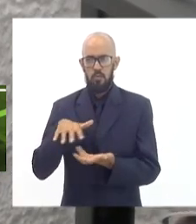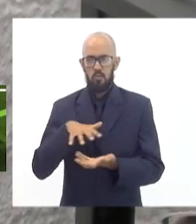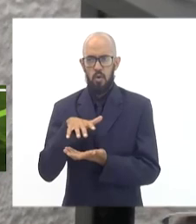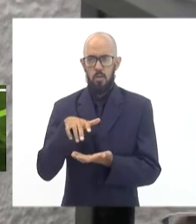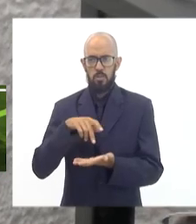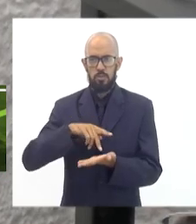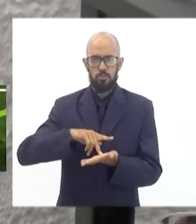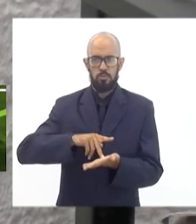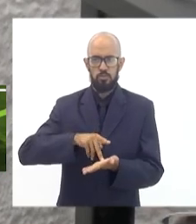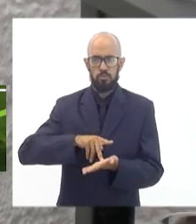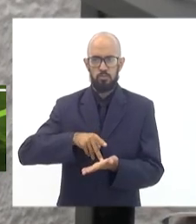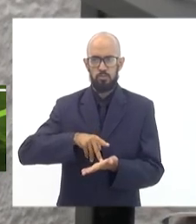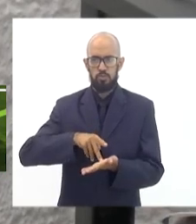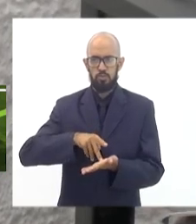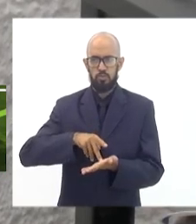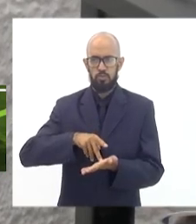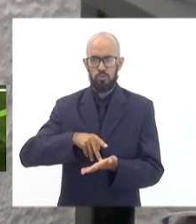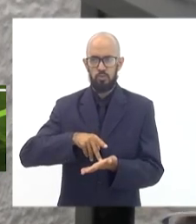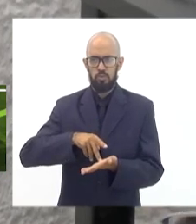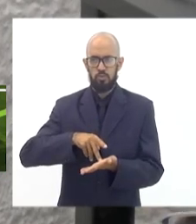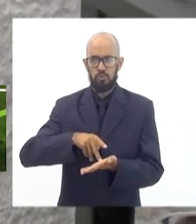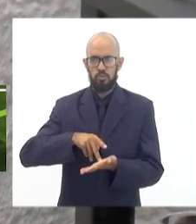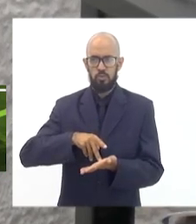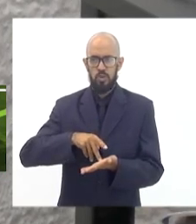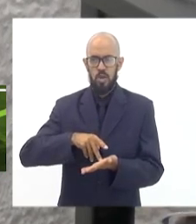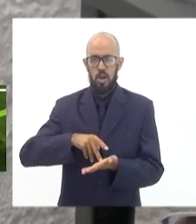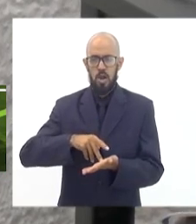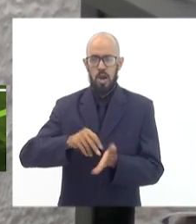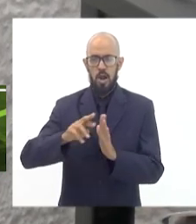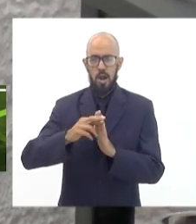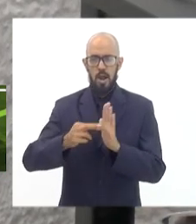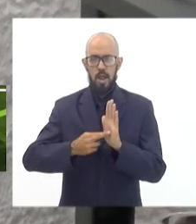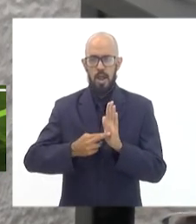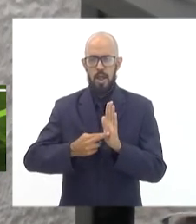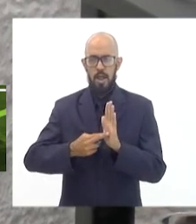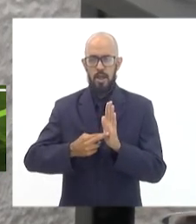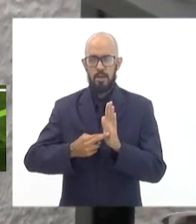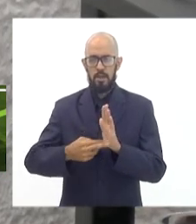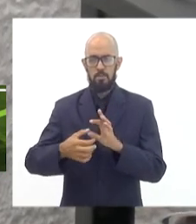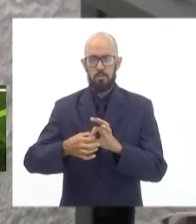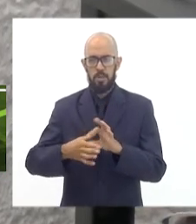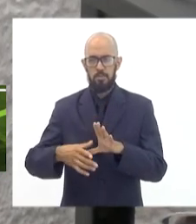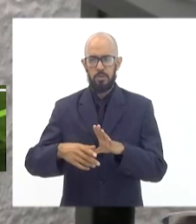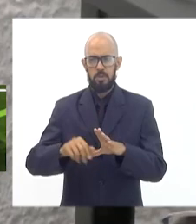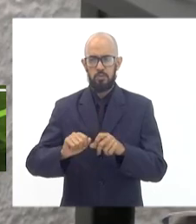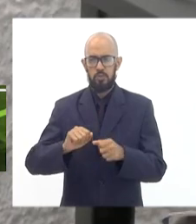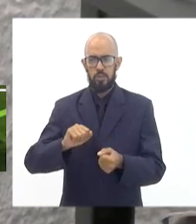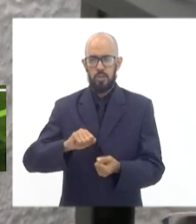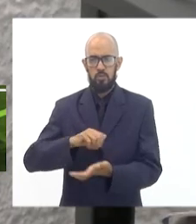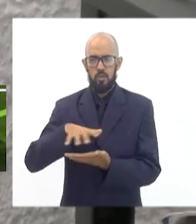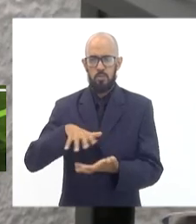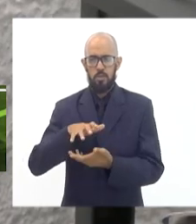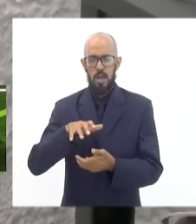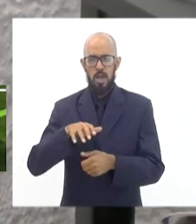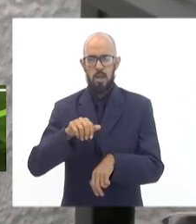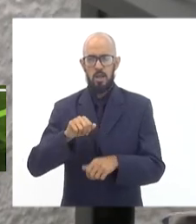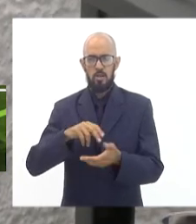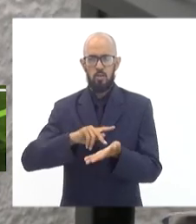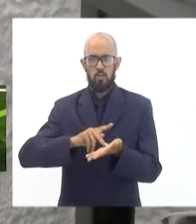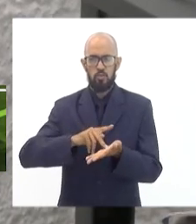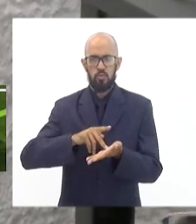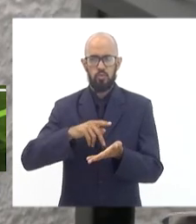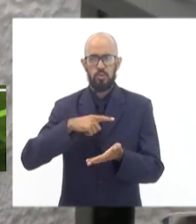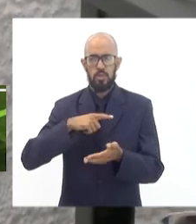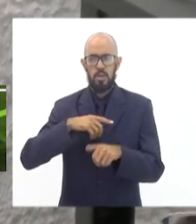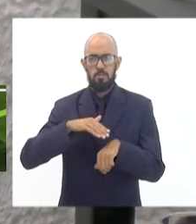e e a norma legal permite você reformar todos os conjuntos que estejam mais de dez anos tem